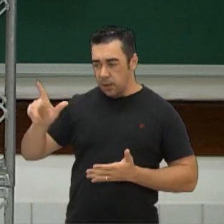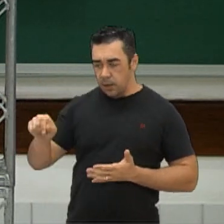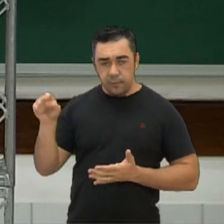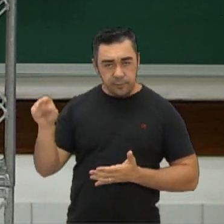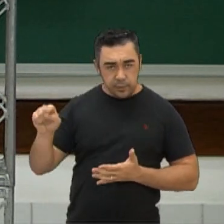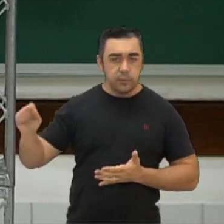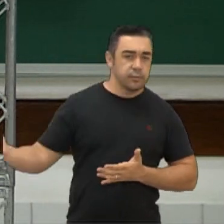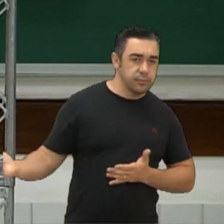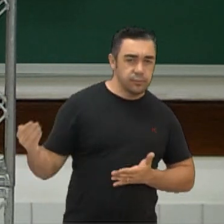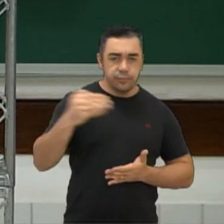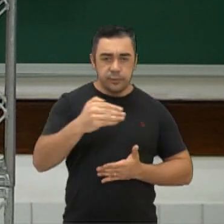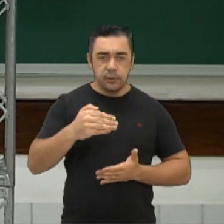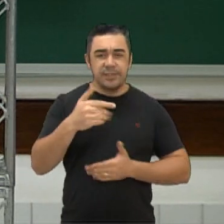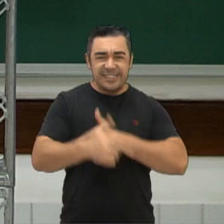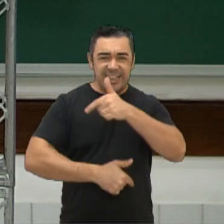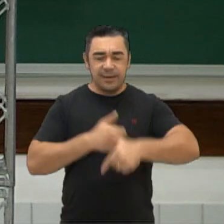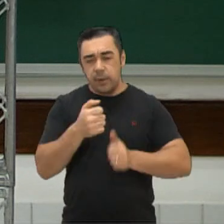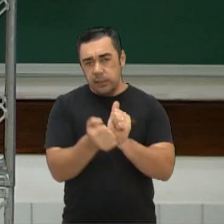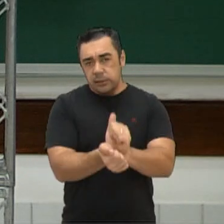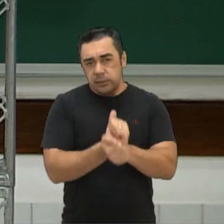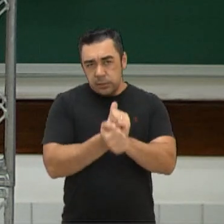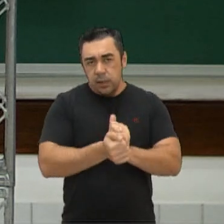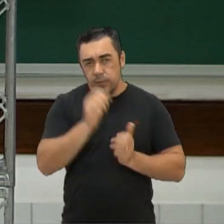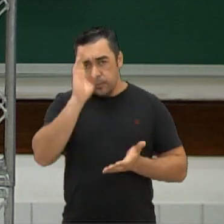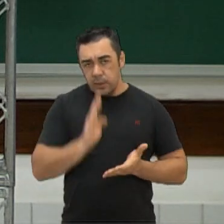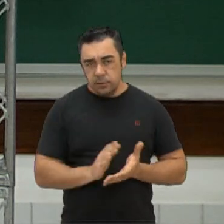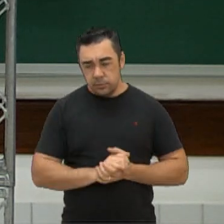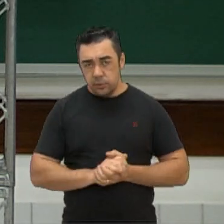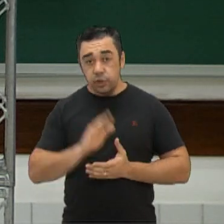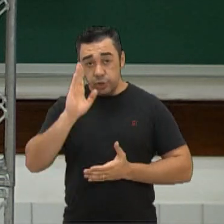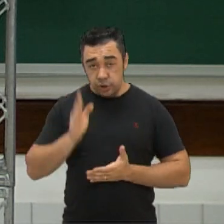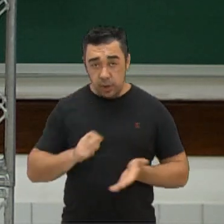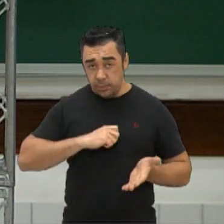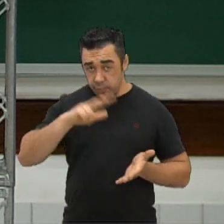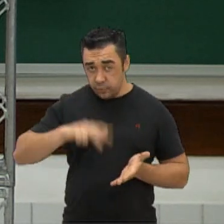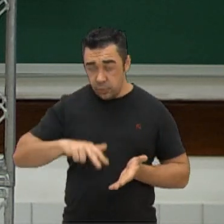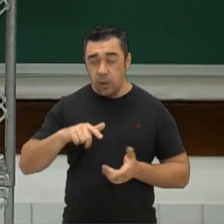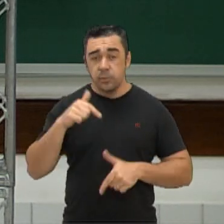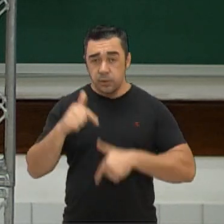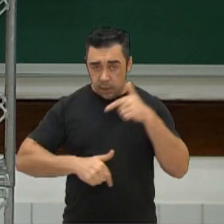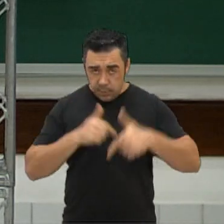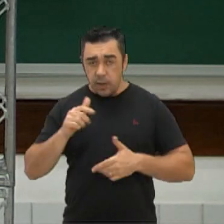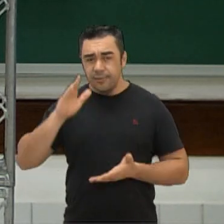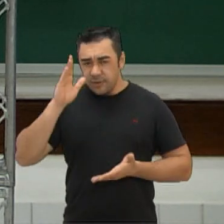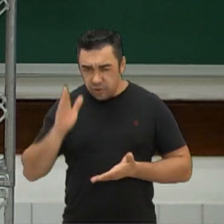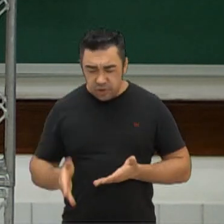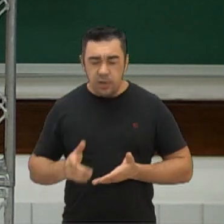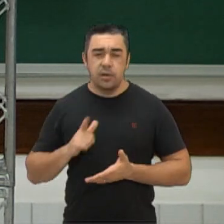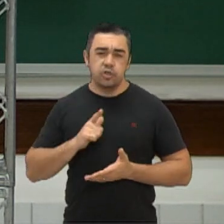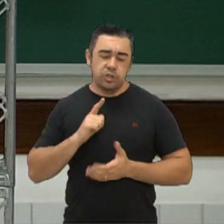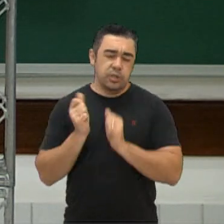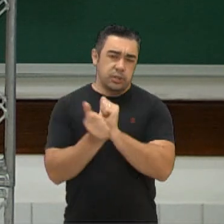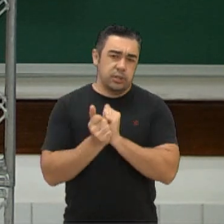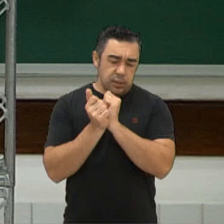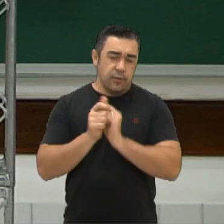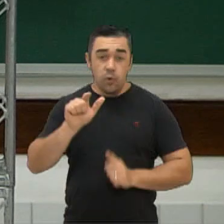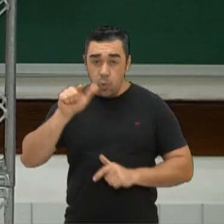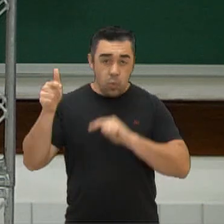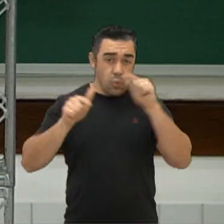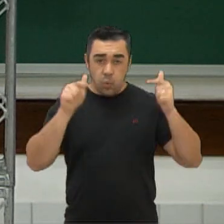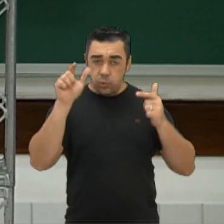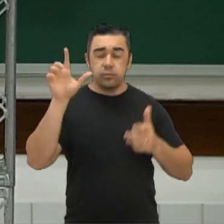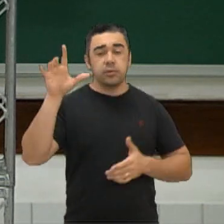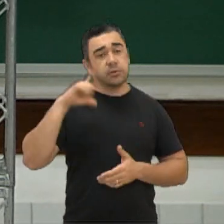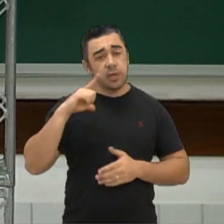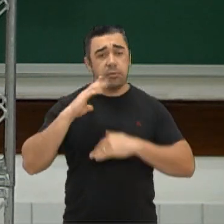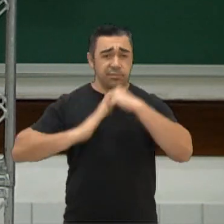no Brasil. Portugal já praticava o comércio de escravos em outras regiões do mundo e traz essa